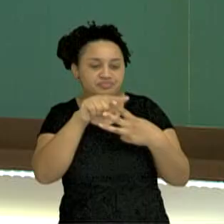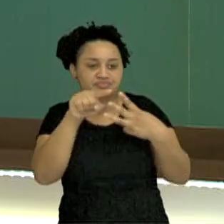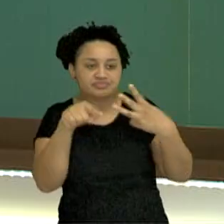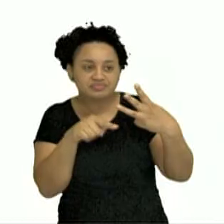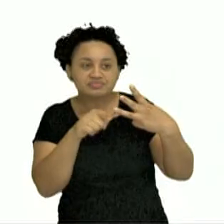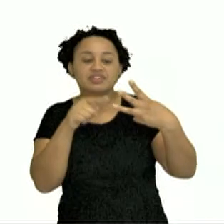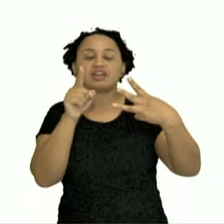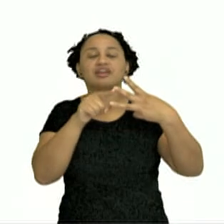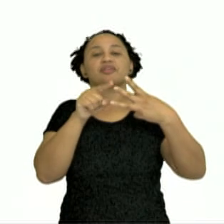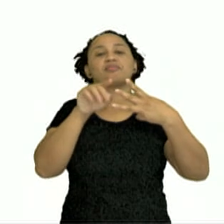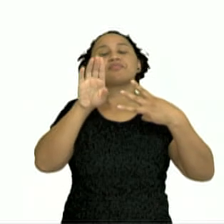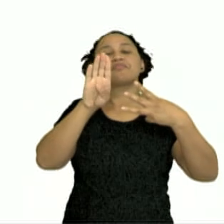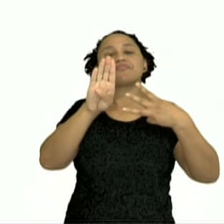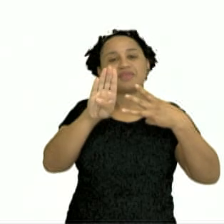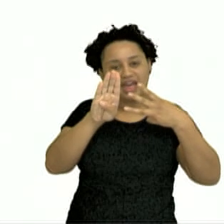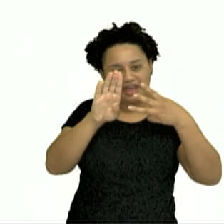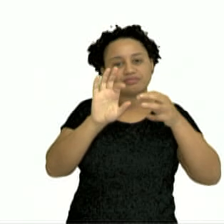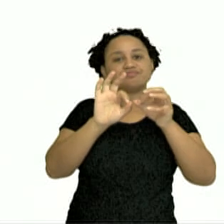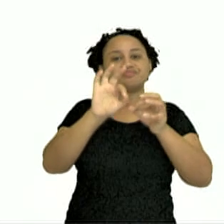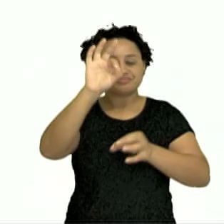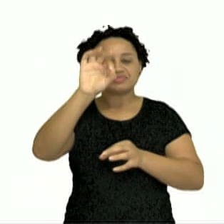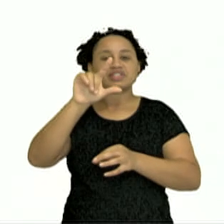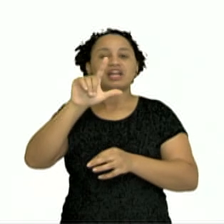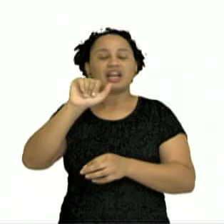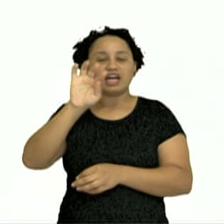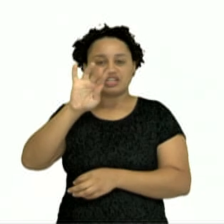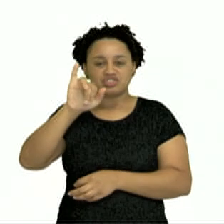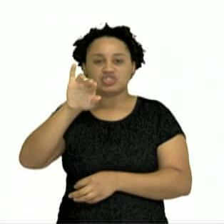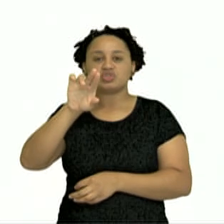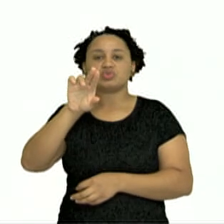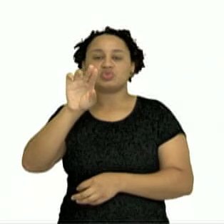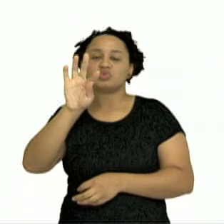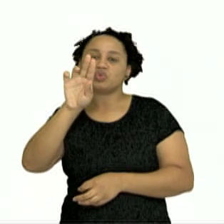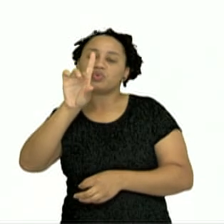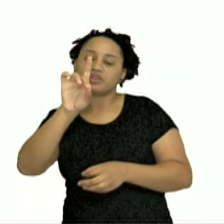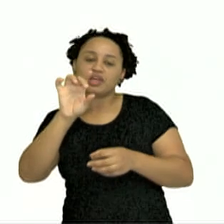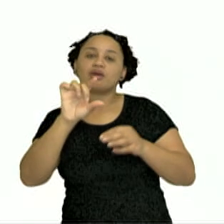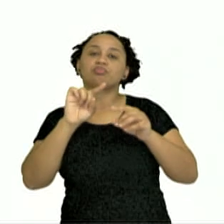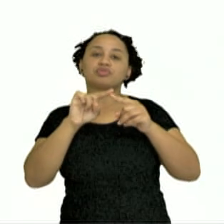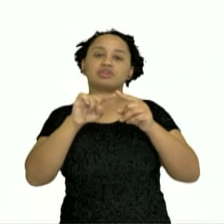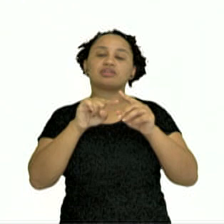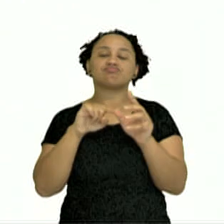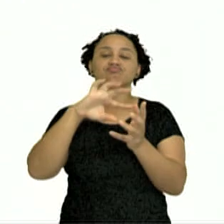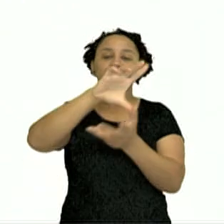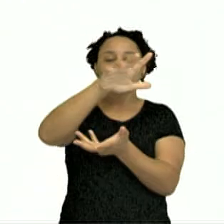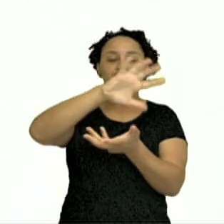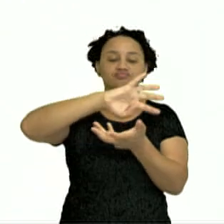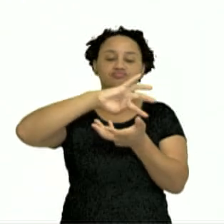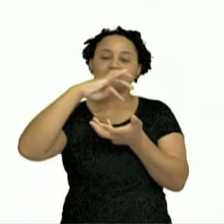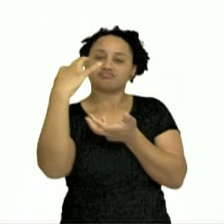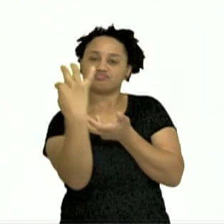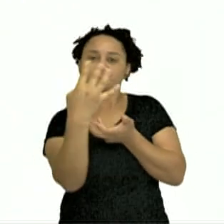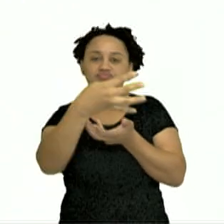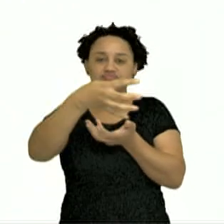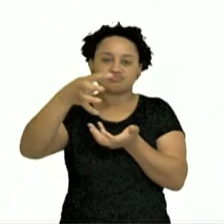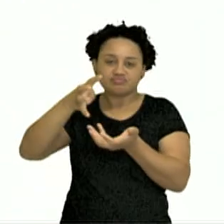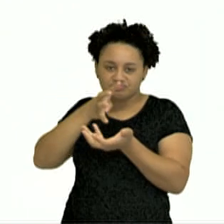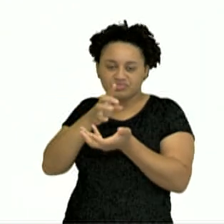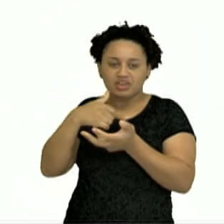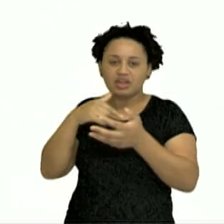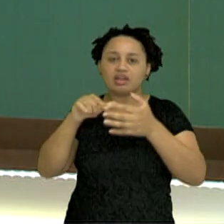lá, letra B, latitude. Então, latitude sendo a distância entre a linha do Equador e um ponto qualquer